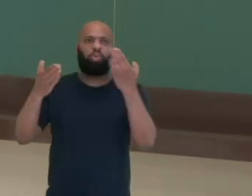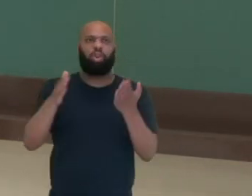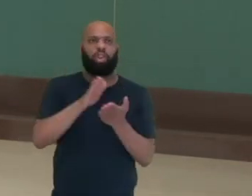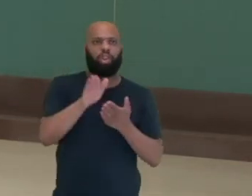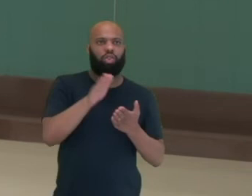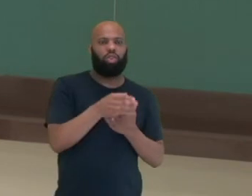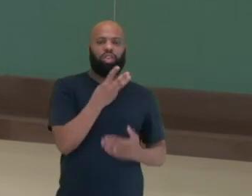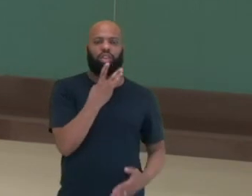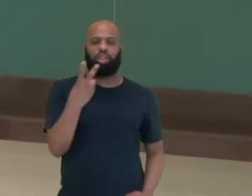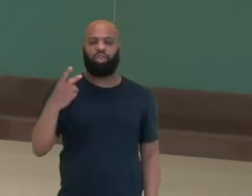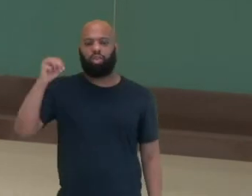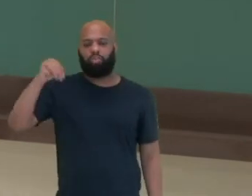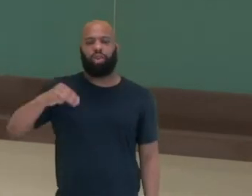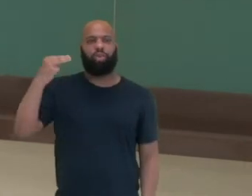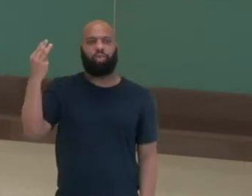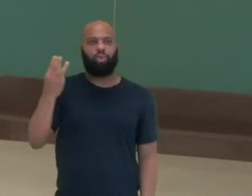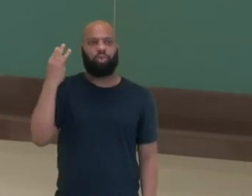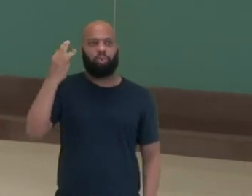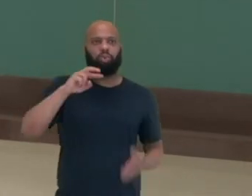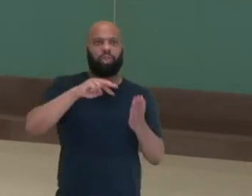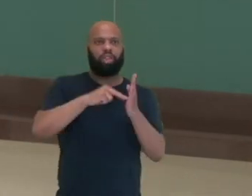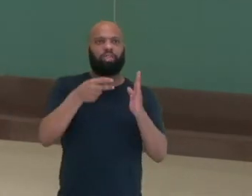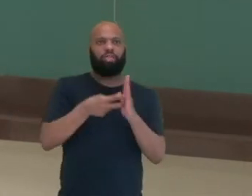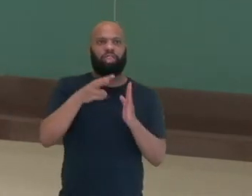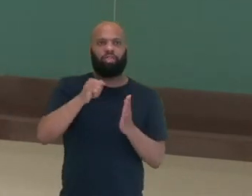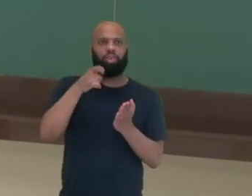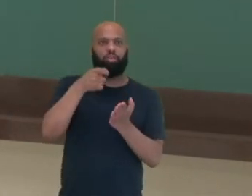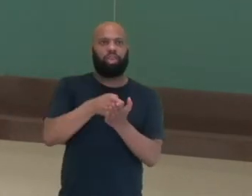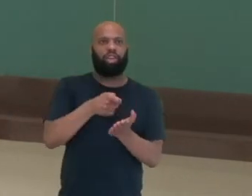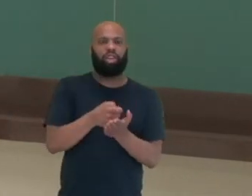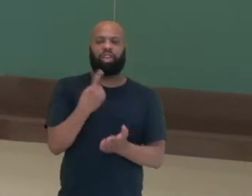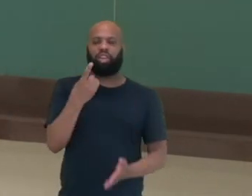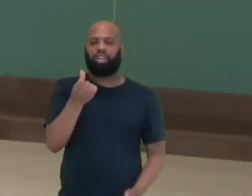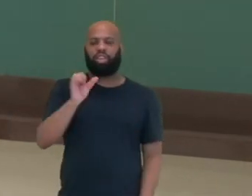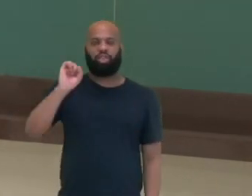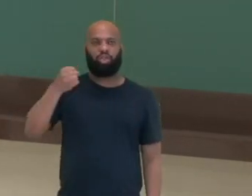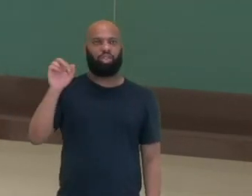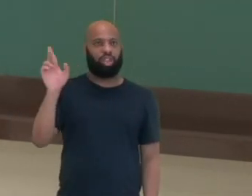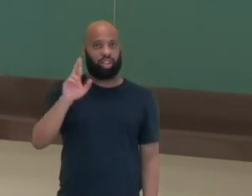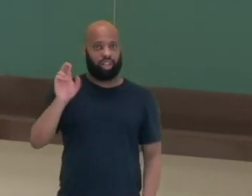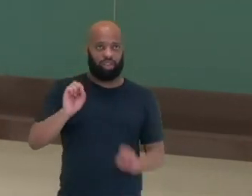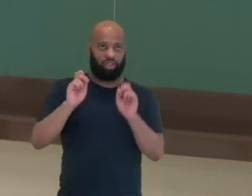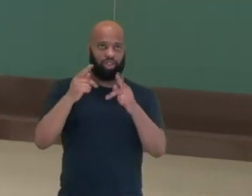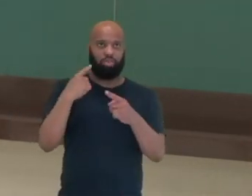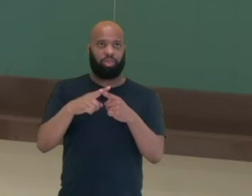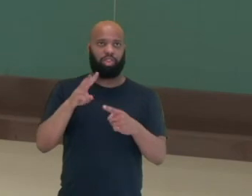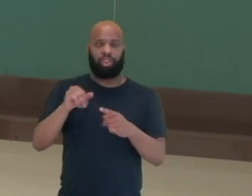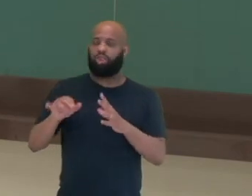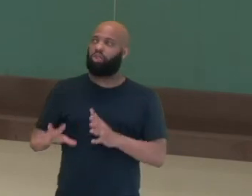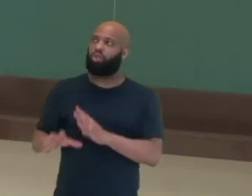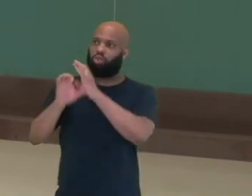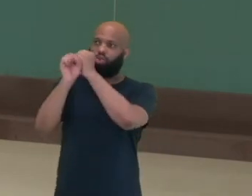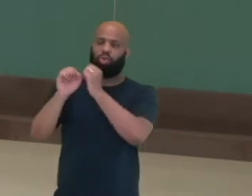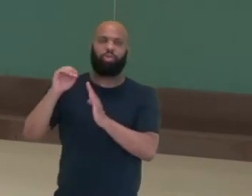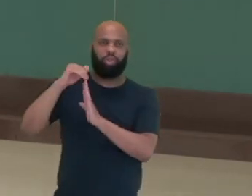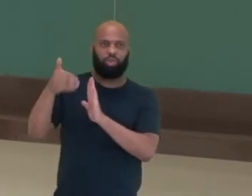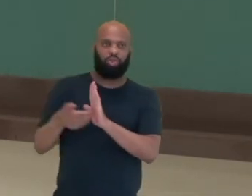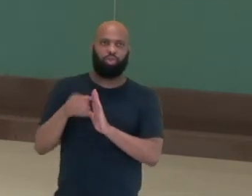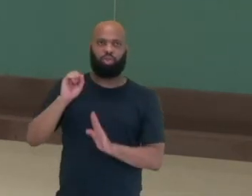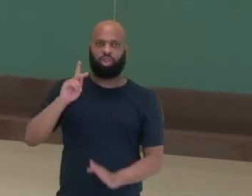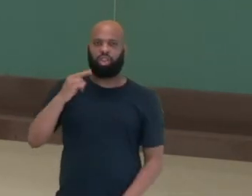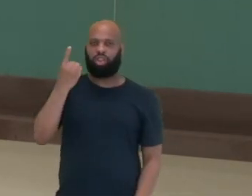consumiu ali, né, 32 metros cúbicos, vai pagar lá, ó, 168, porque vai somar tudo, né? 18